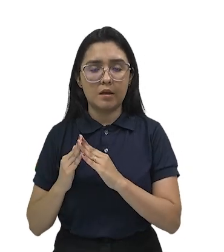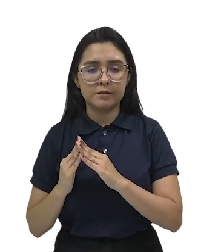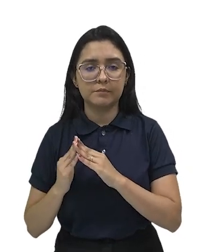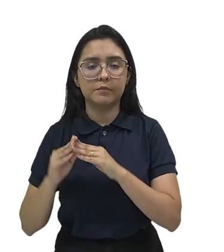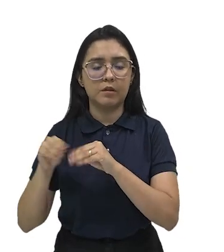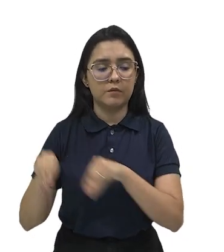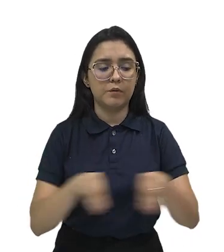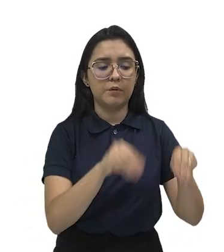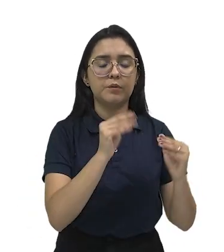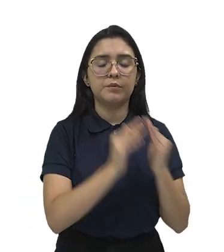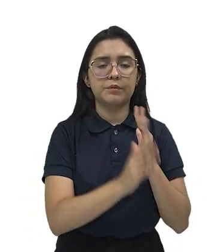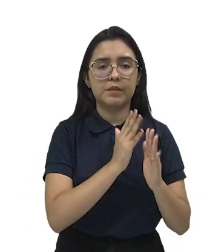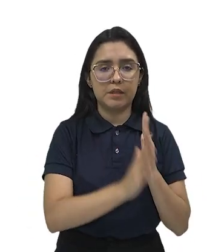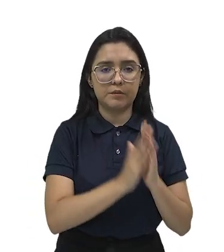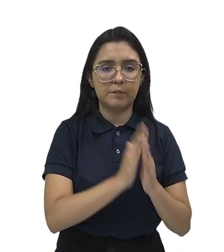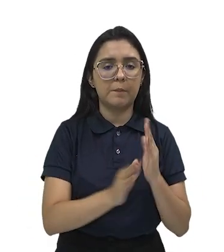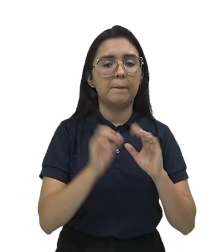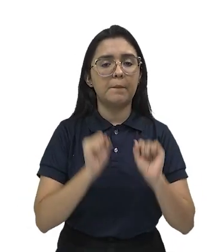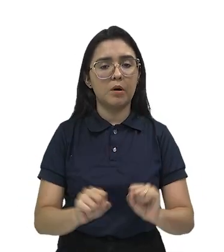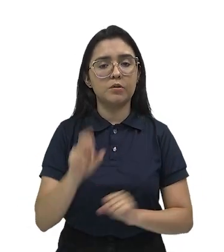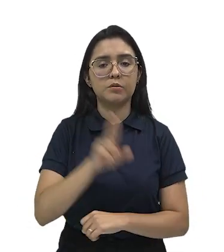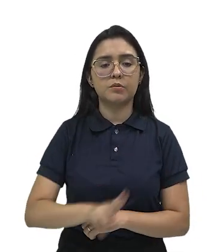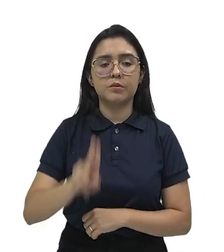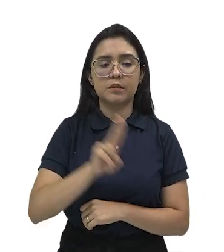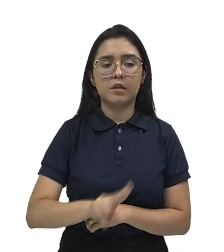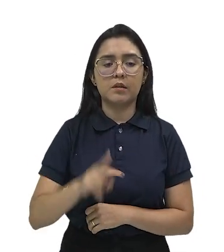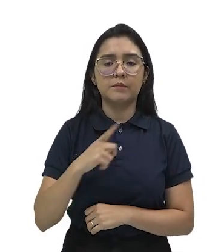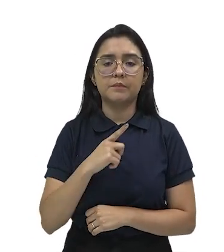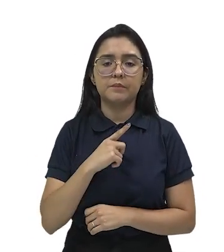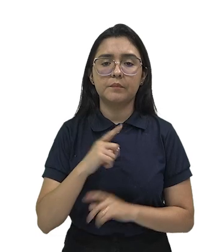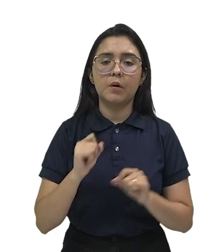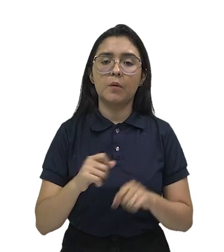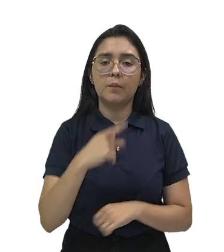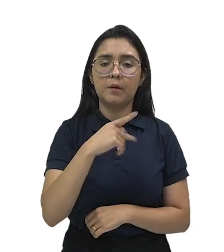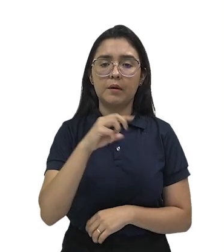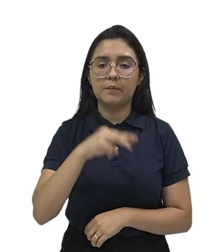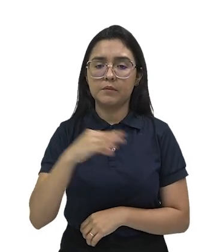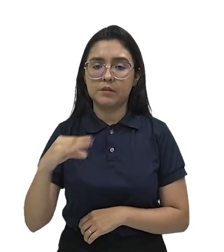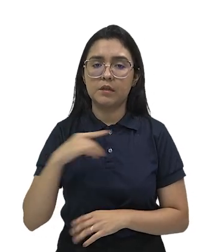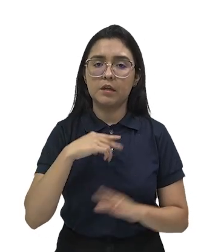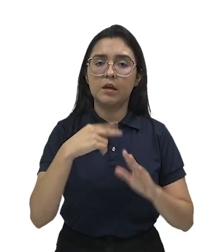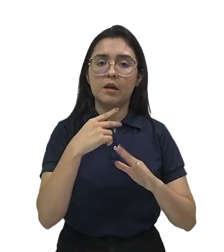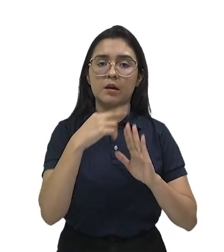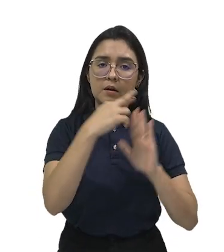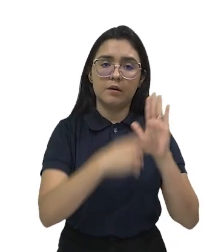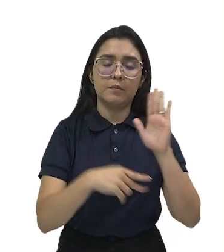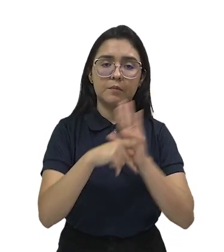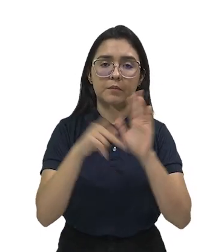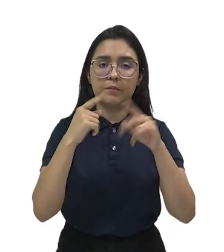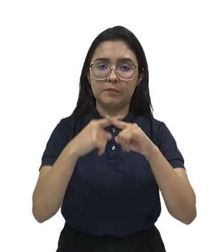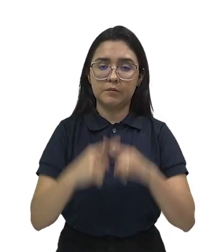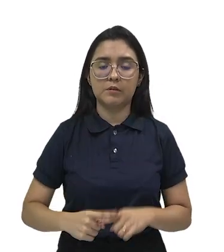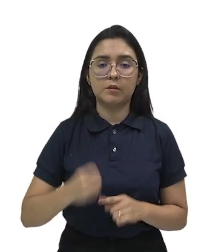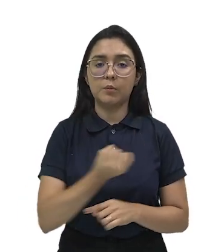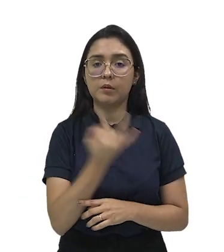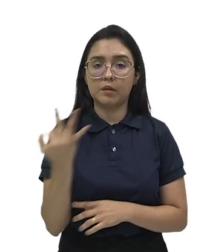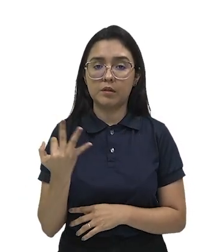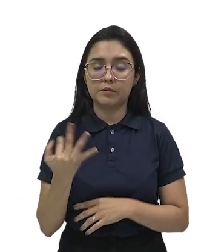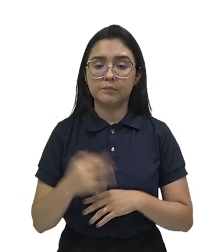sua casa até o centro, você pode utilizar o princípio multiplicativo da contagem.